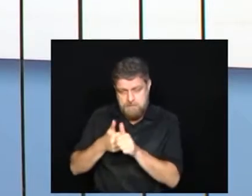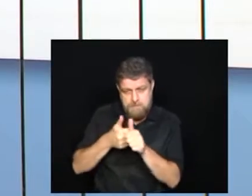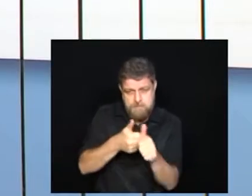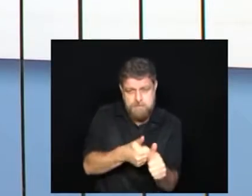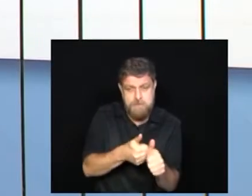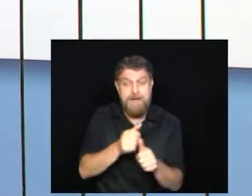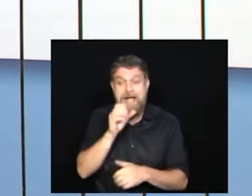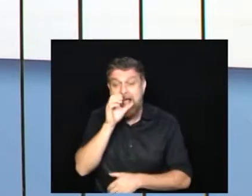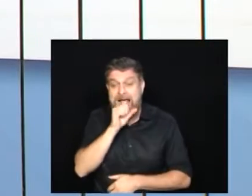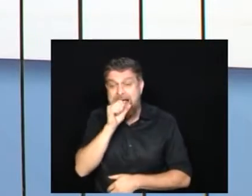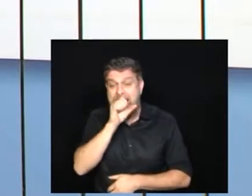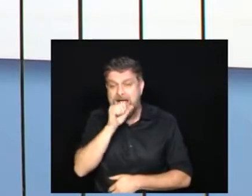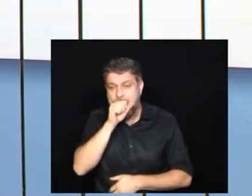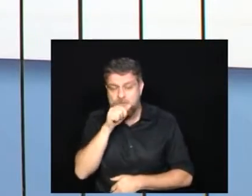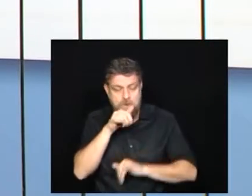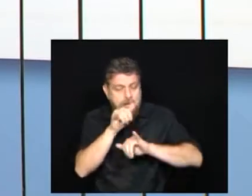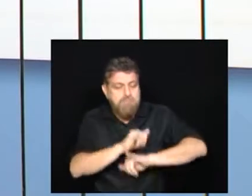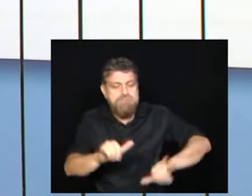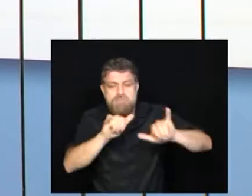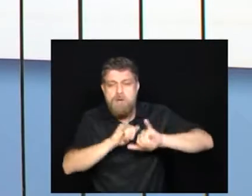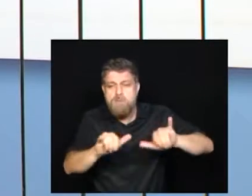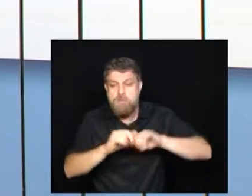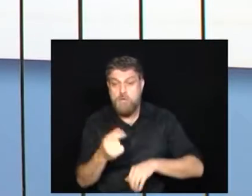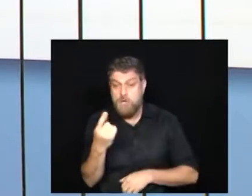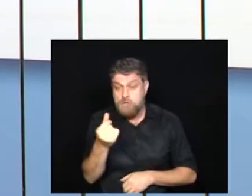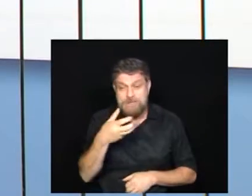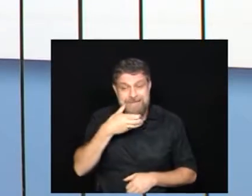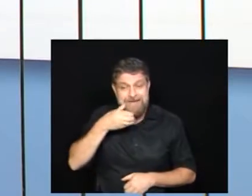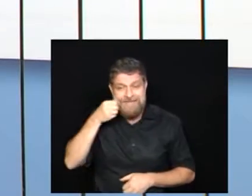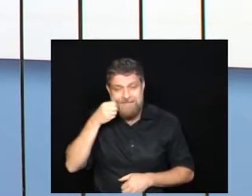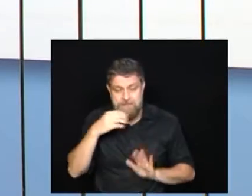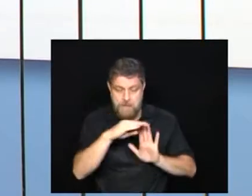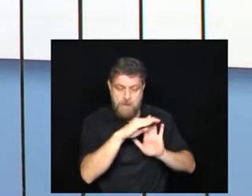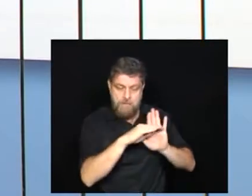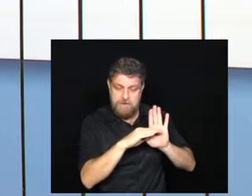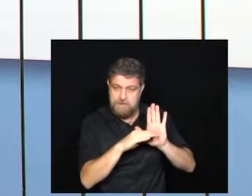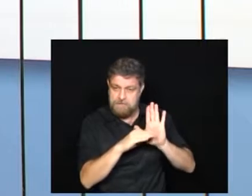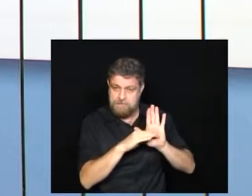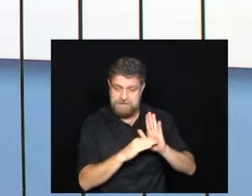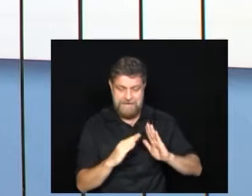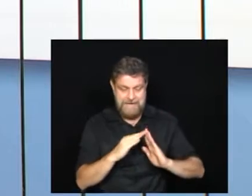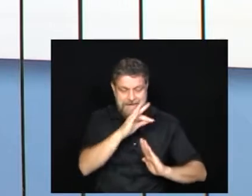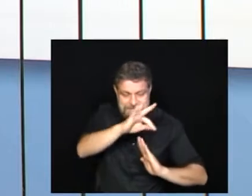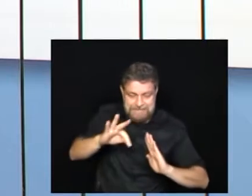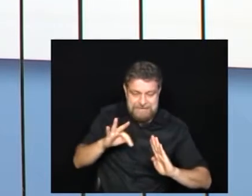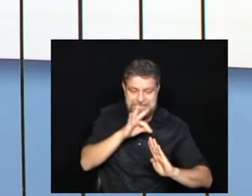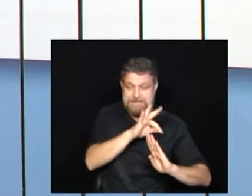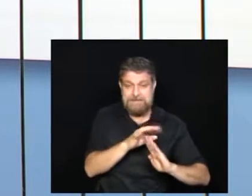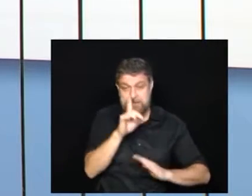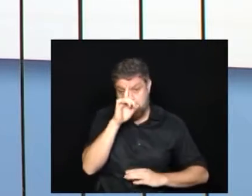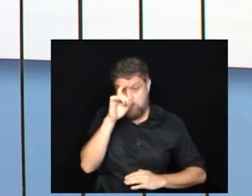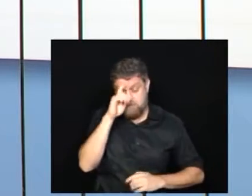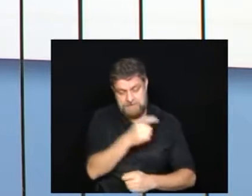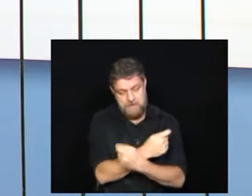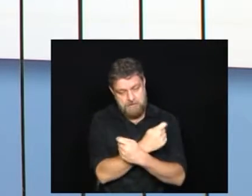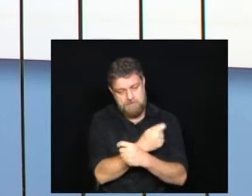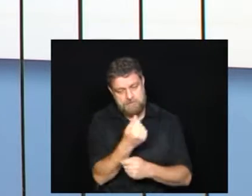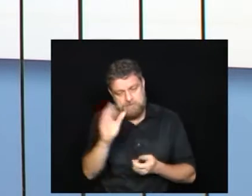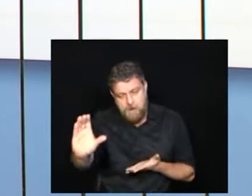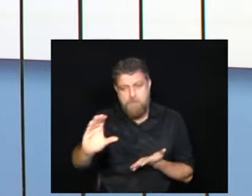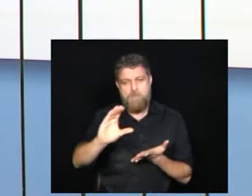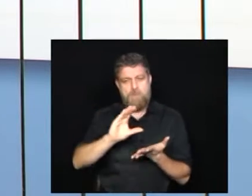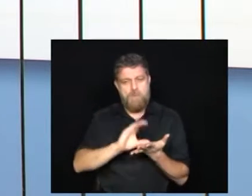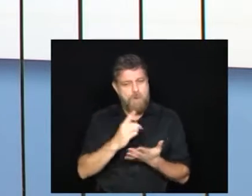último sábado o anúncio de verbas do programa Mais Santas Casas para o Hospital da PUC